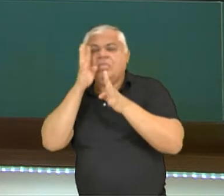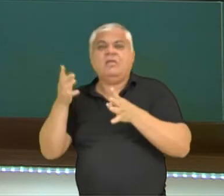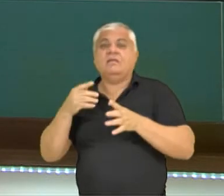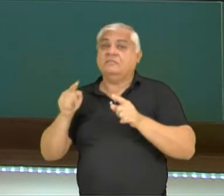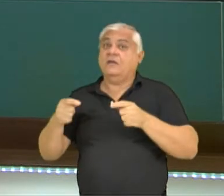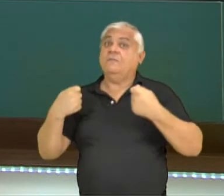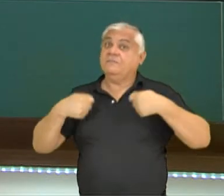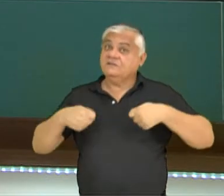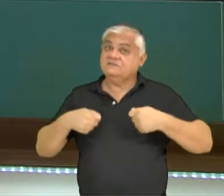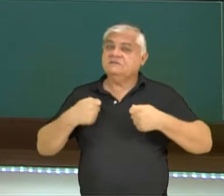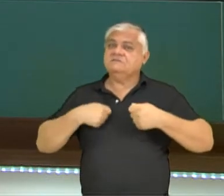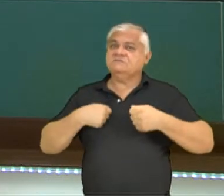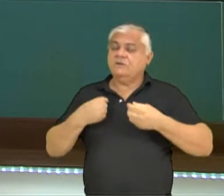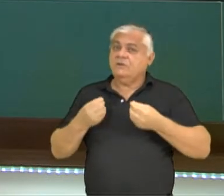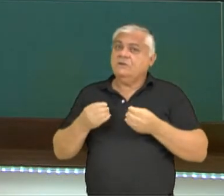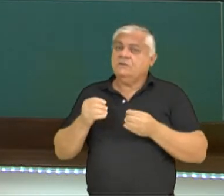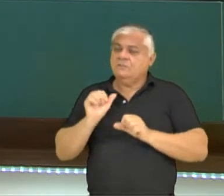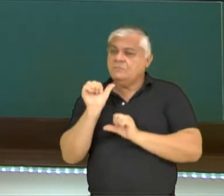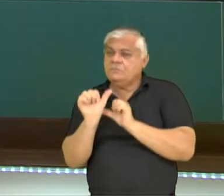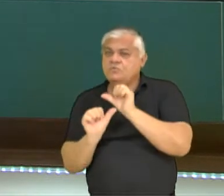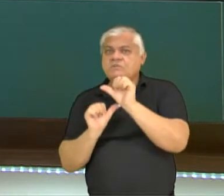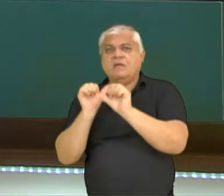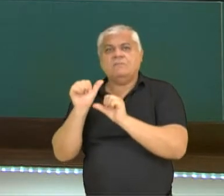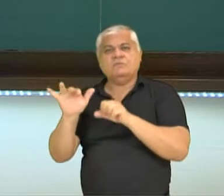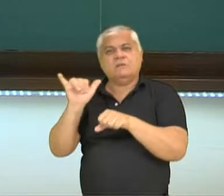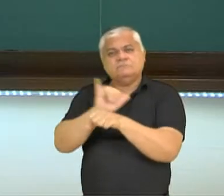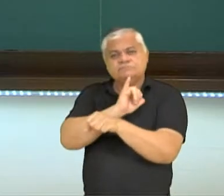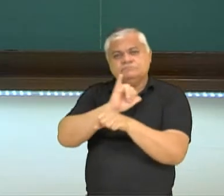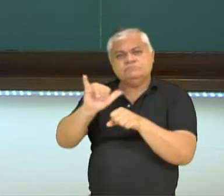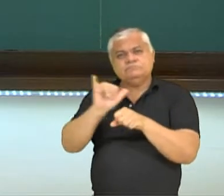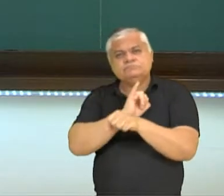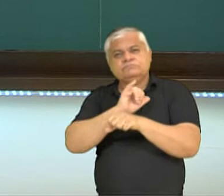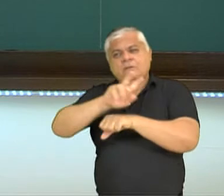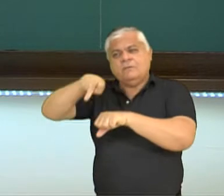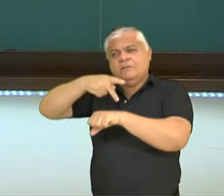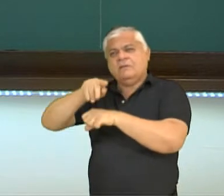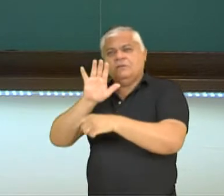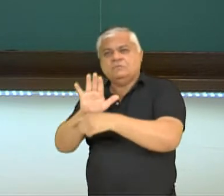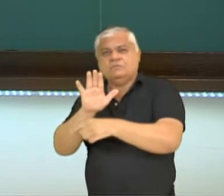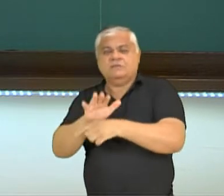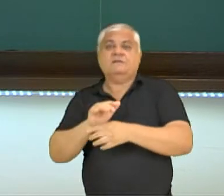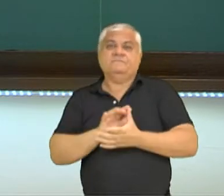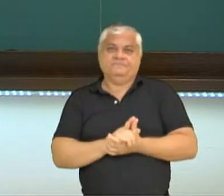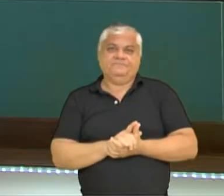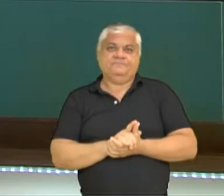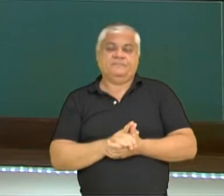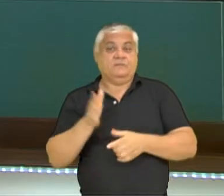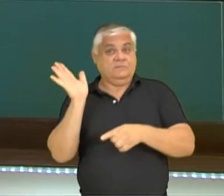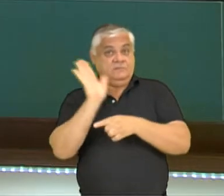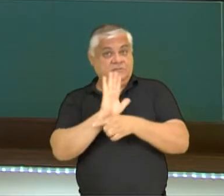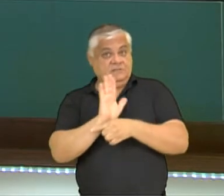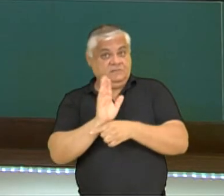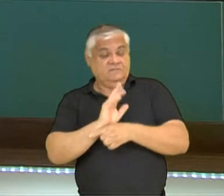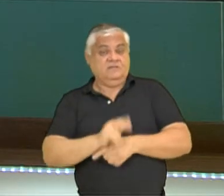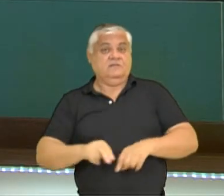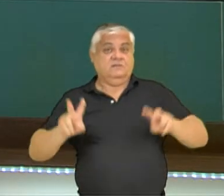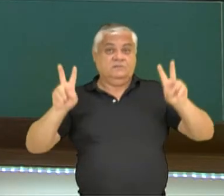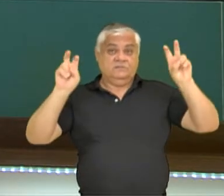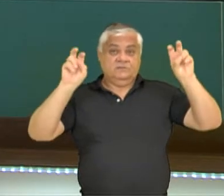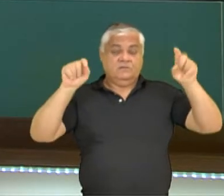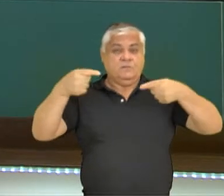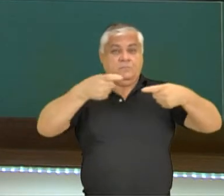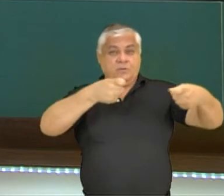sim possibilitar as modificações de cada país por conta própria. Nesse vídeo nós falamos sobre as questões e